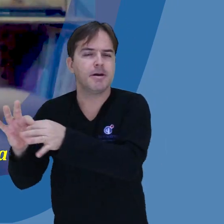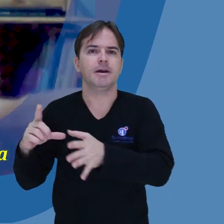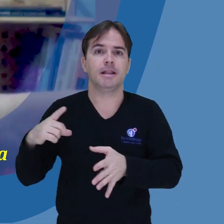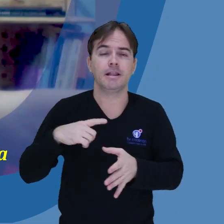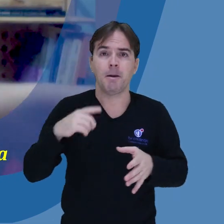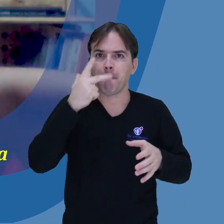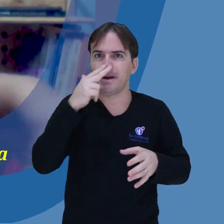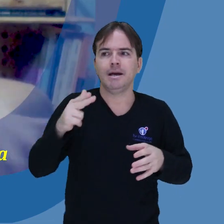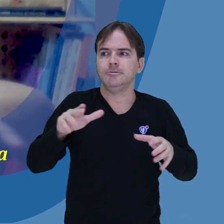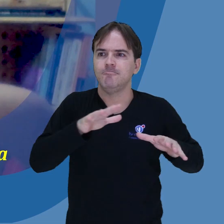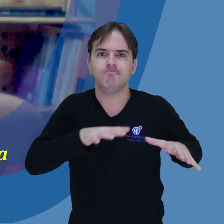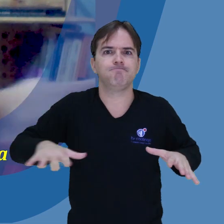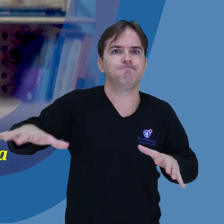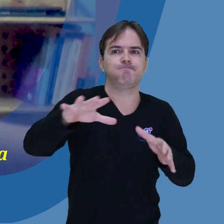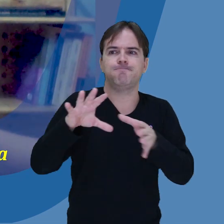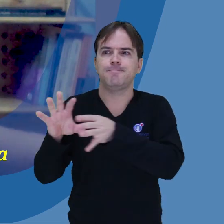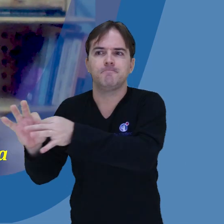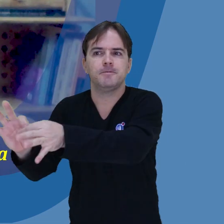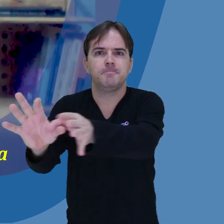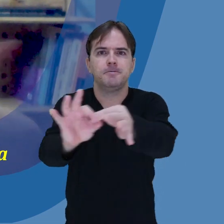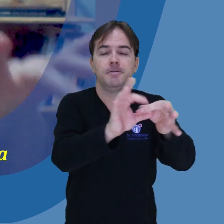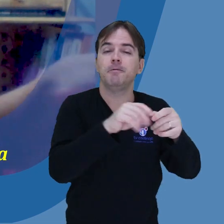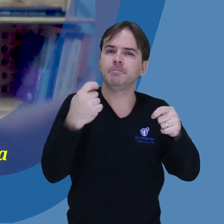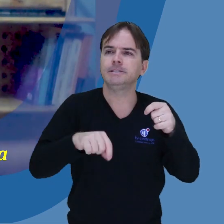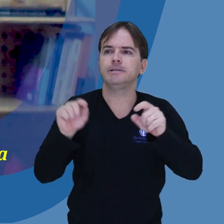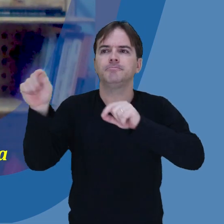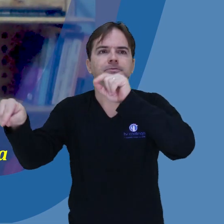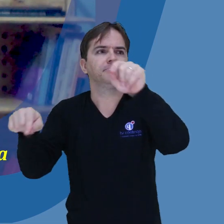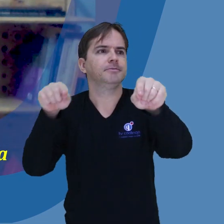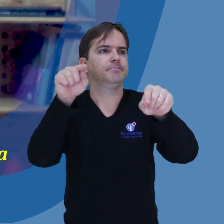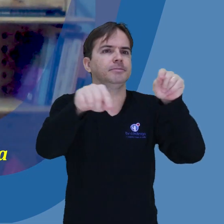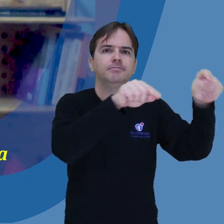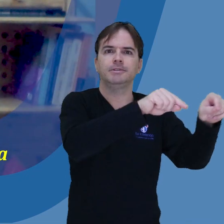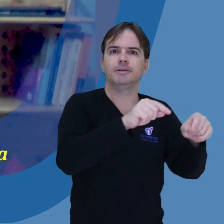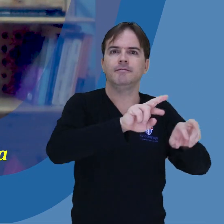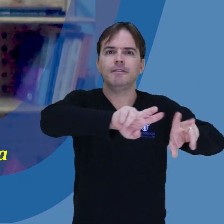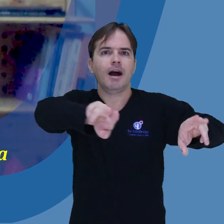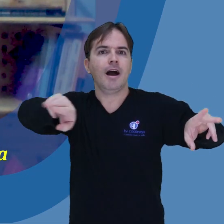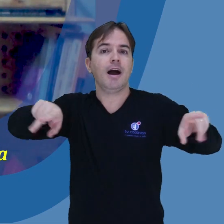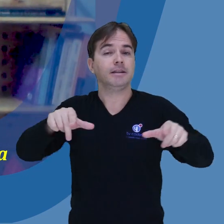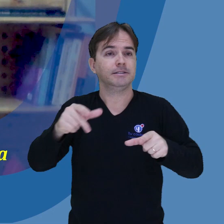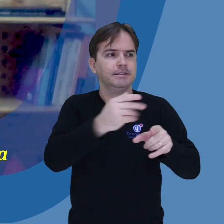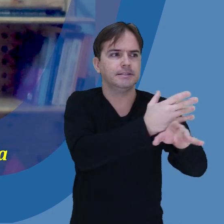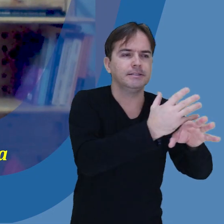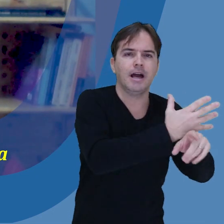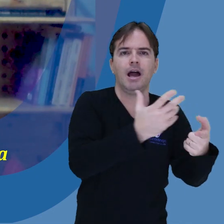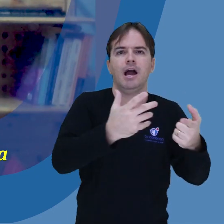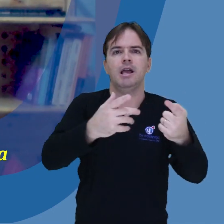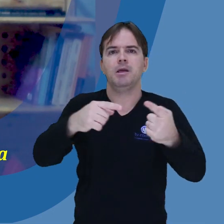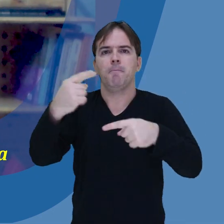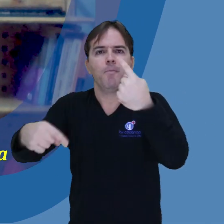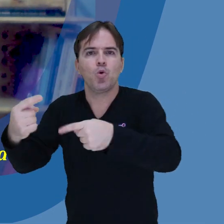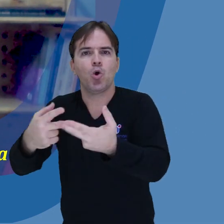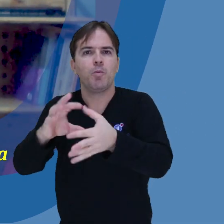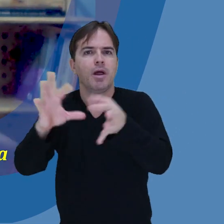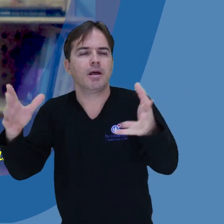que o cuidado precisa se pulverizar em diversas instâncias, da cidade, nas redes